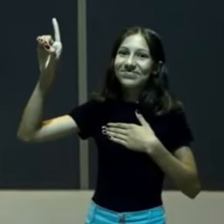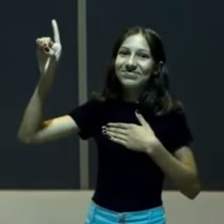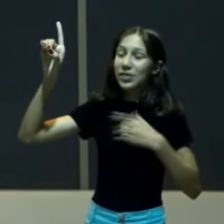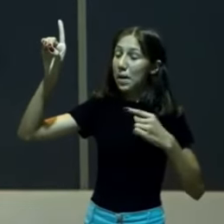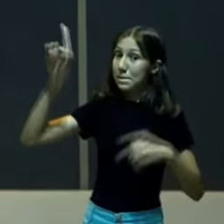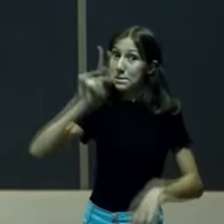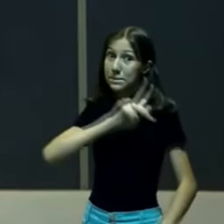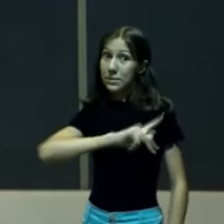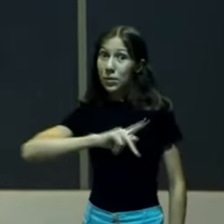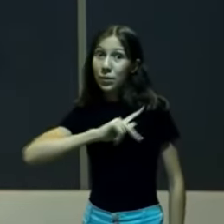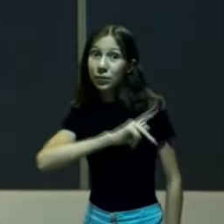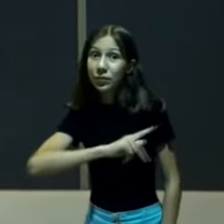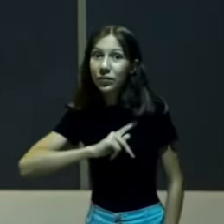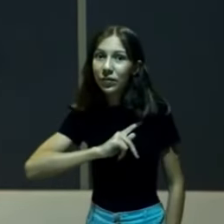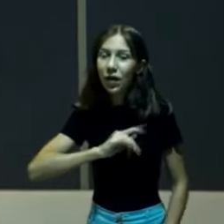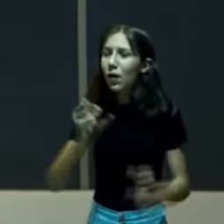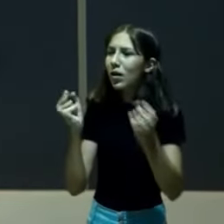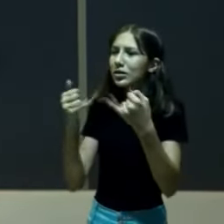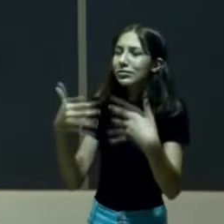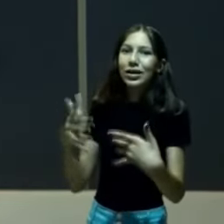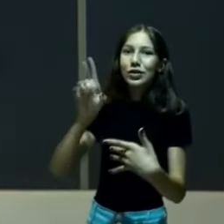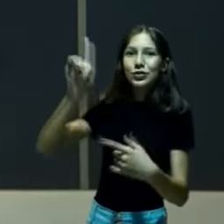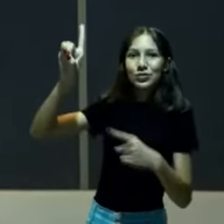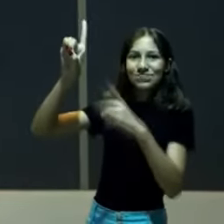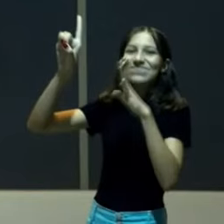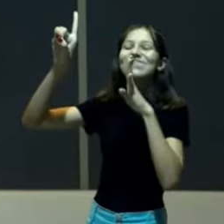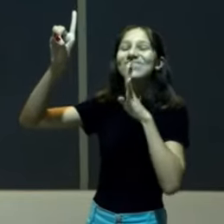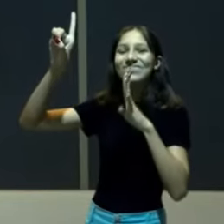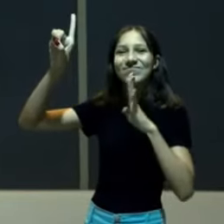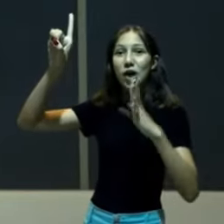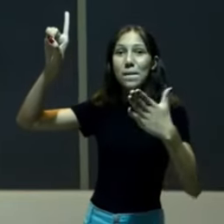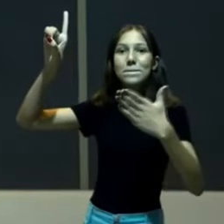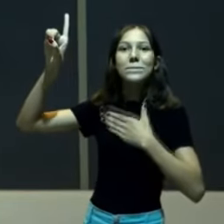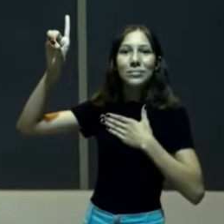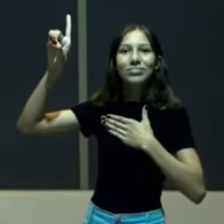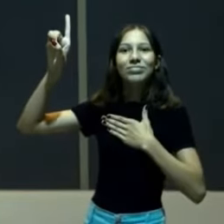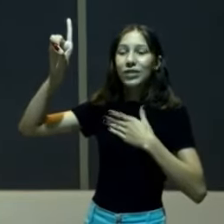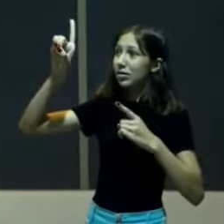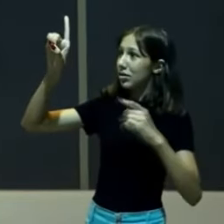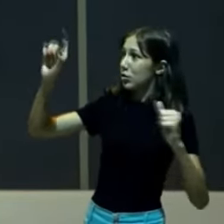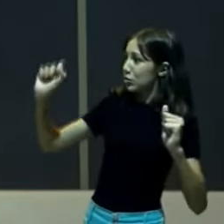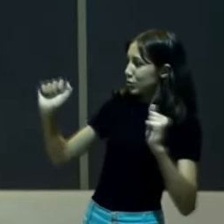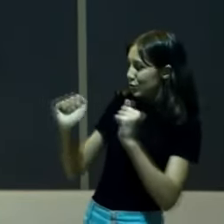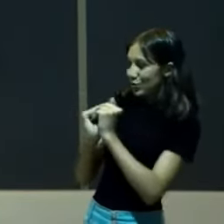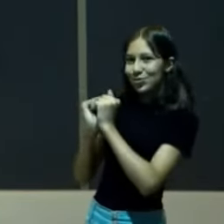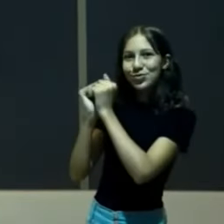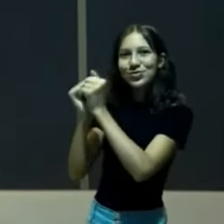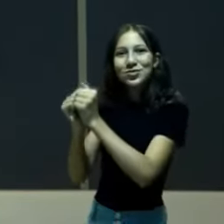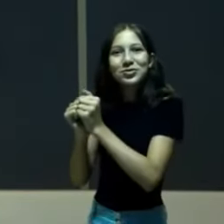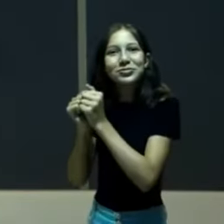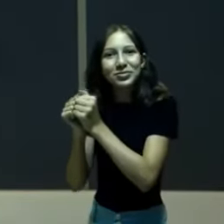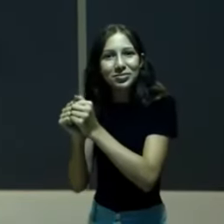Paulo está dizendo de um Deus que ele conhece, de um Deus que ele tem intimidade.